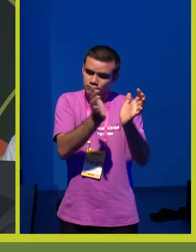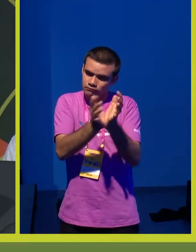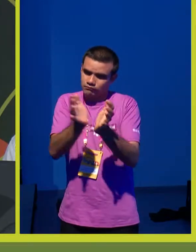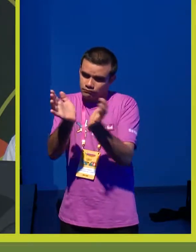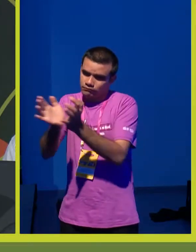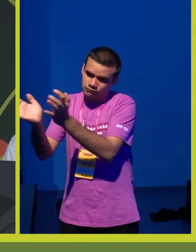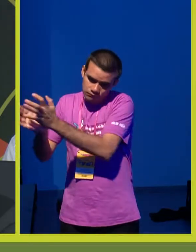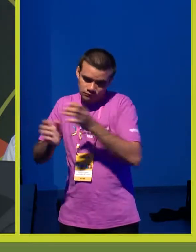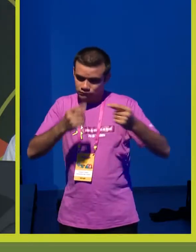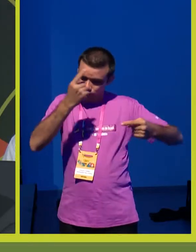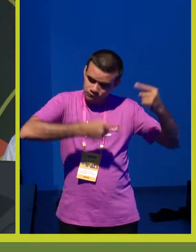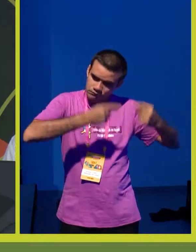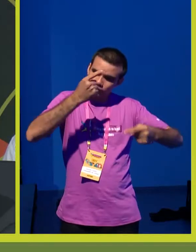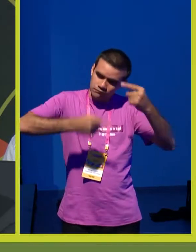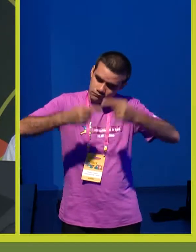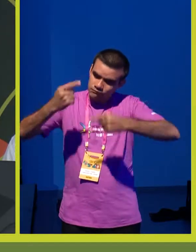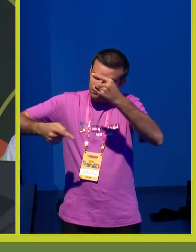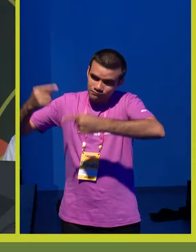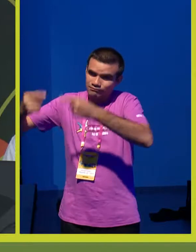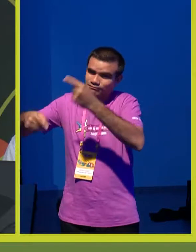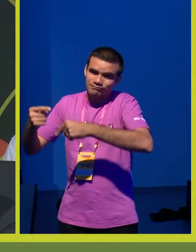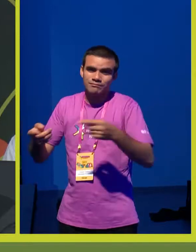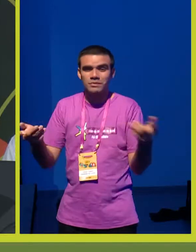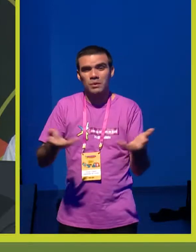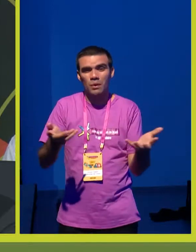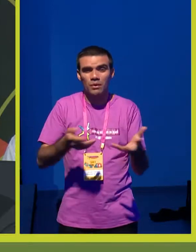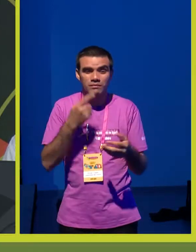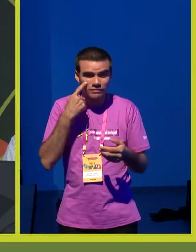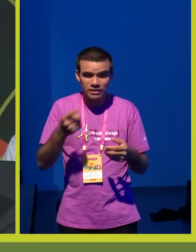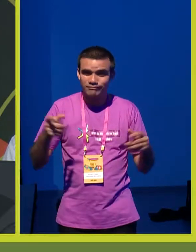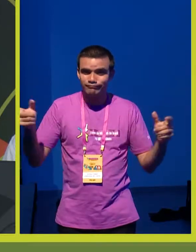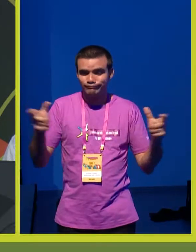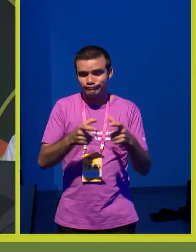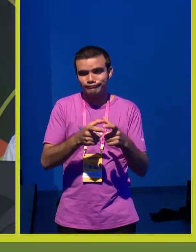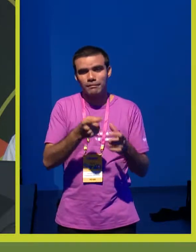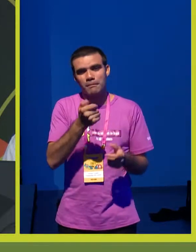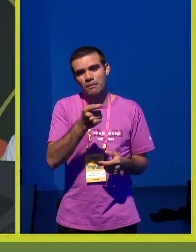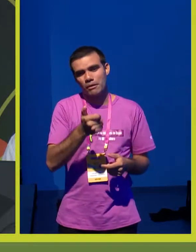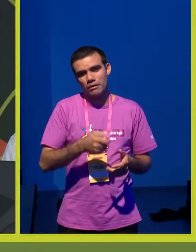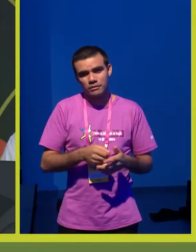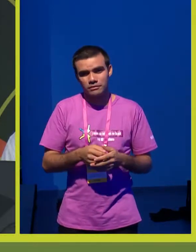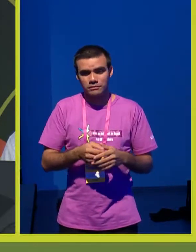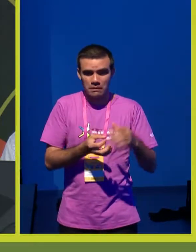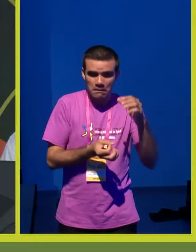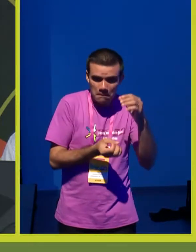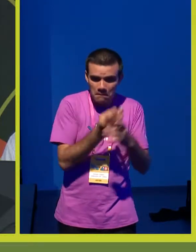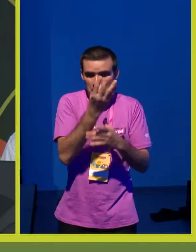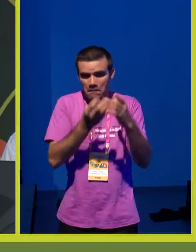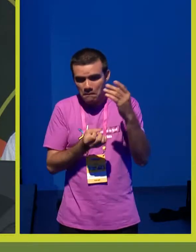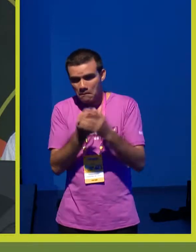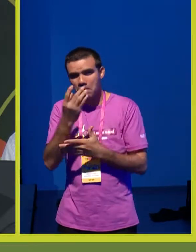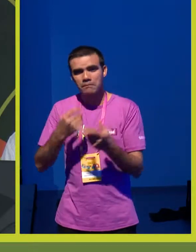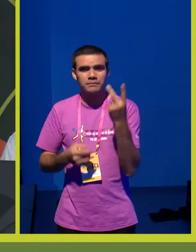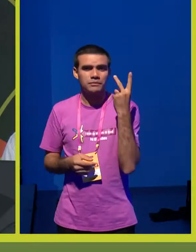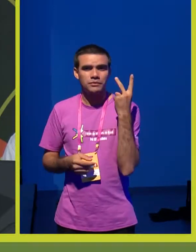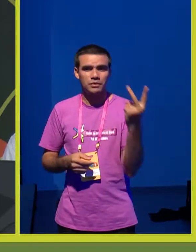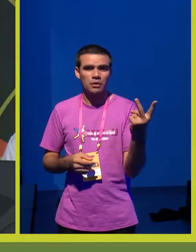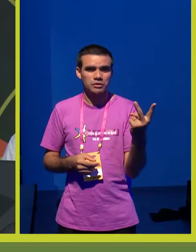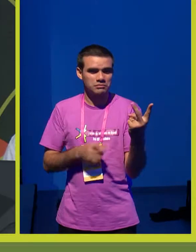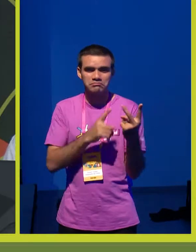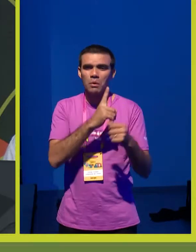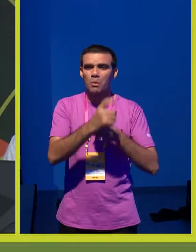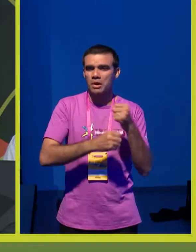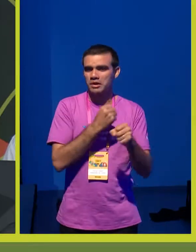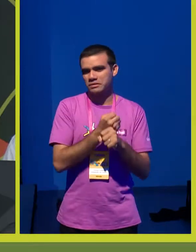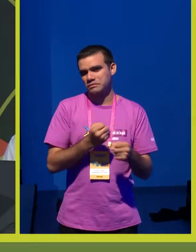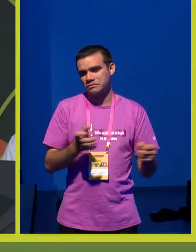discussão que hoje no Brasil infelizmente a gente vê muito poucos a gente vê a criação de dois grupos de discussão que duraram nem um